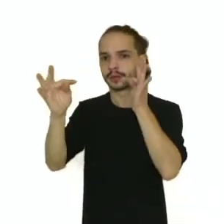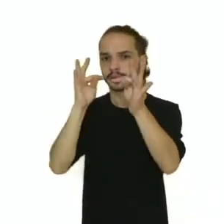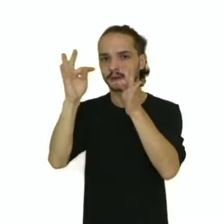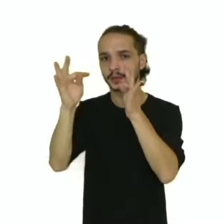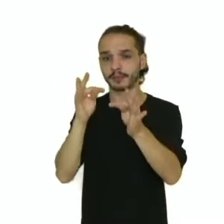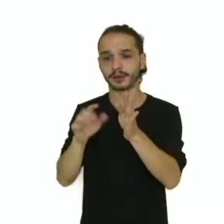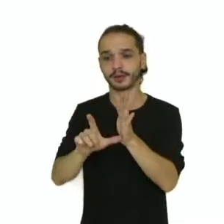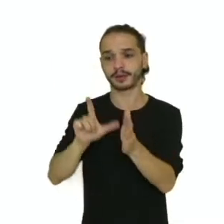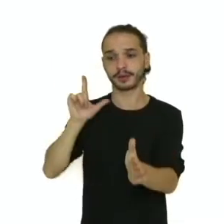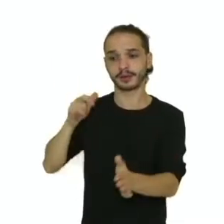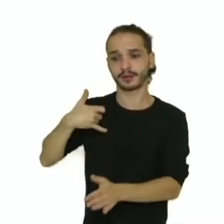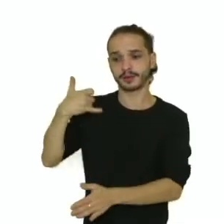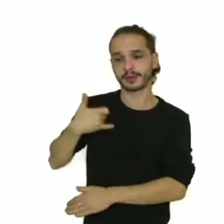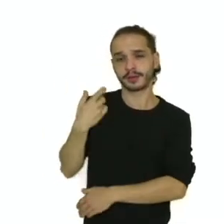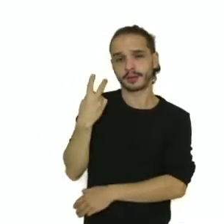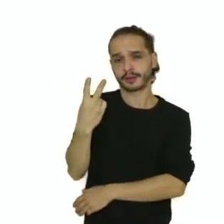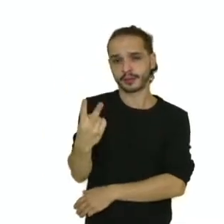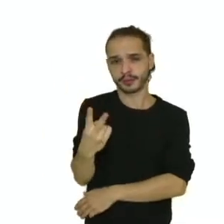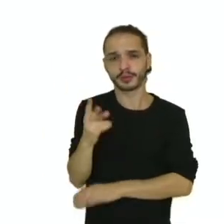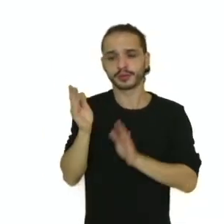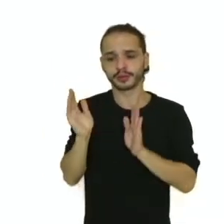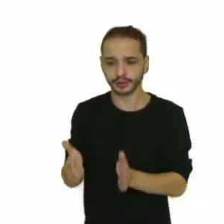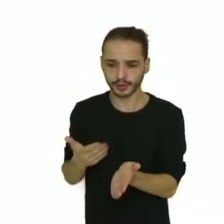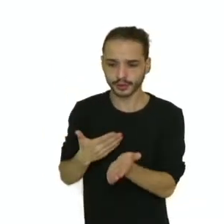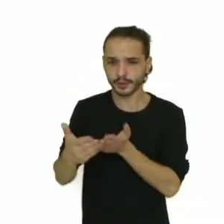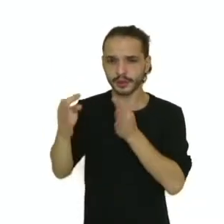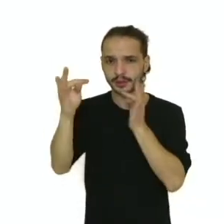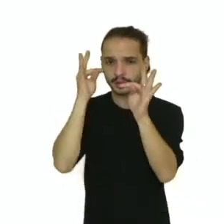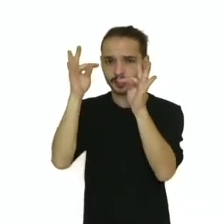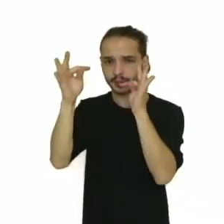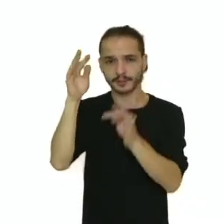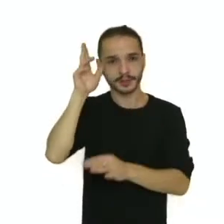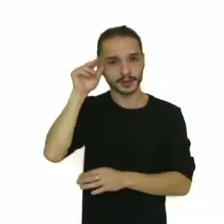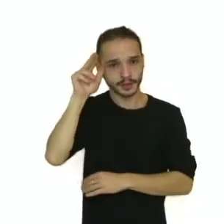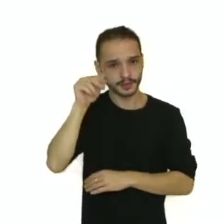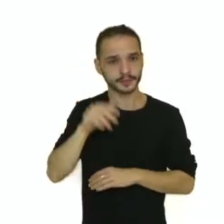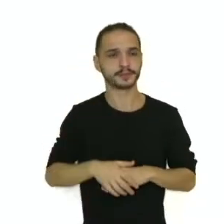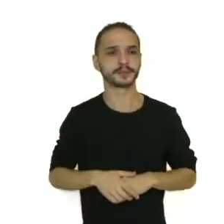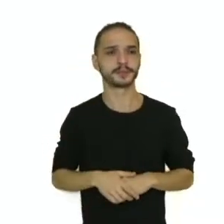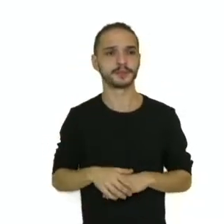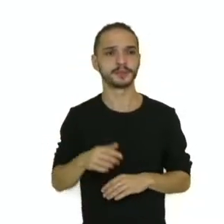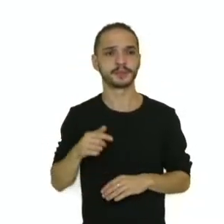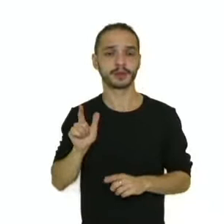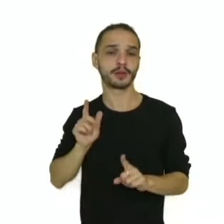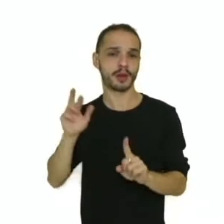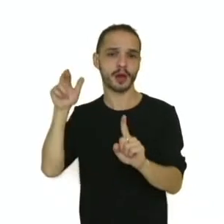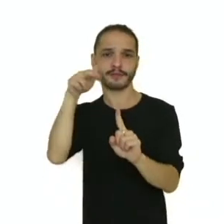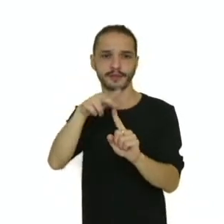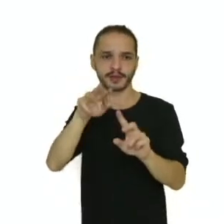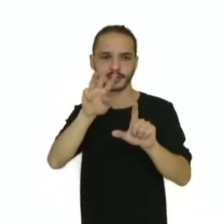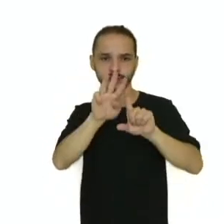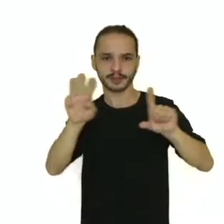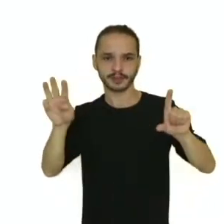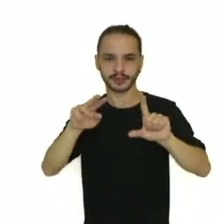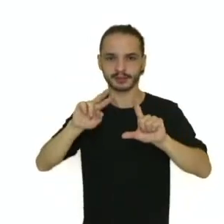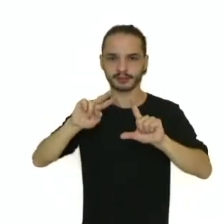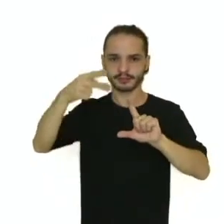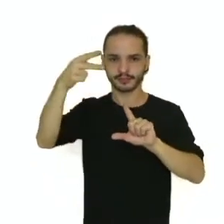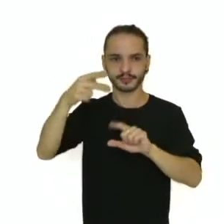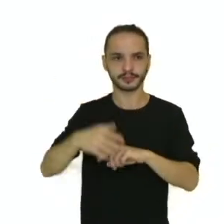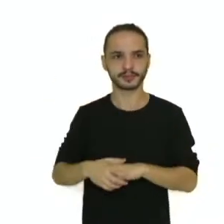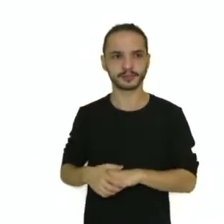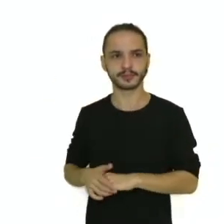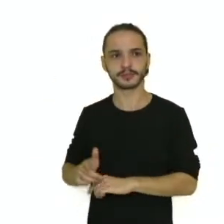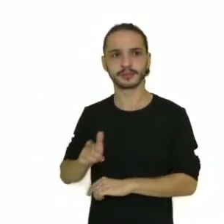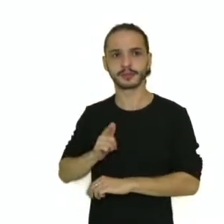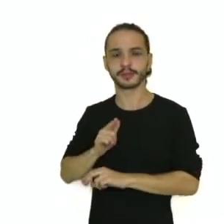de idade. Então vejam, temos aqui a referência do site, né? E eu quero chamar a atenção com relação à citação que foi